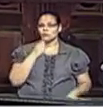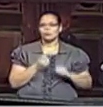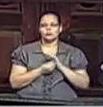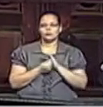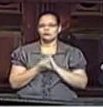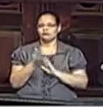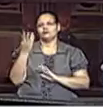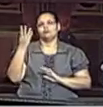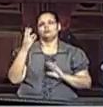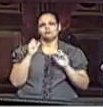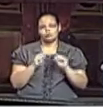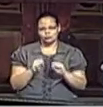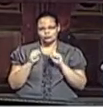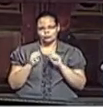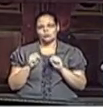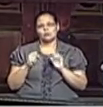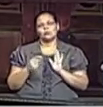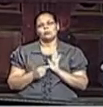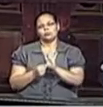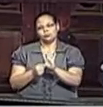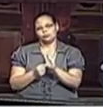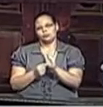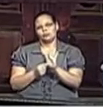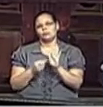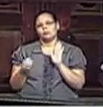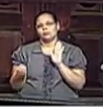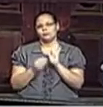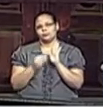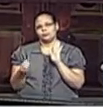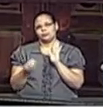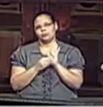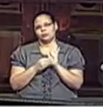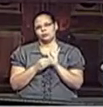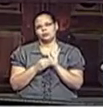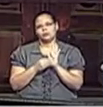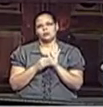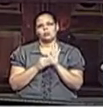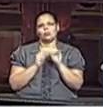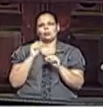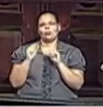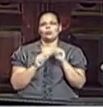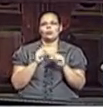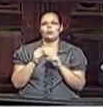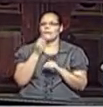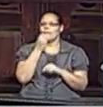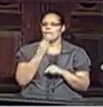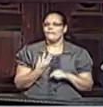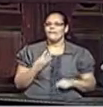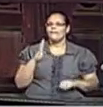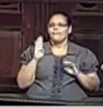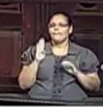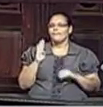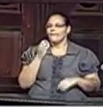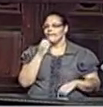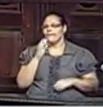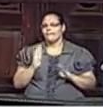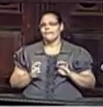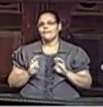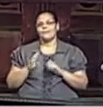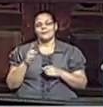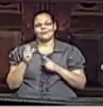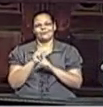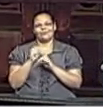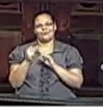inúmeras possibilidades que foram apresentadas nas emendas, o que seria de enorme benefício para